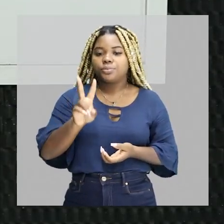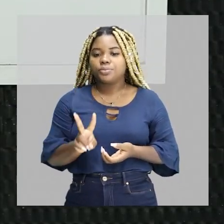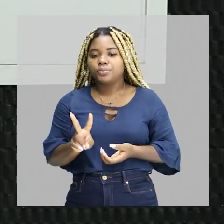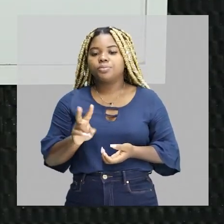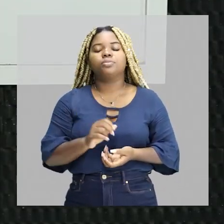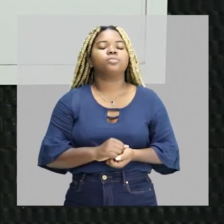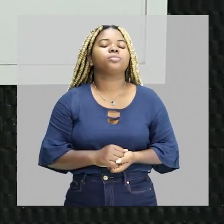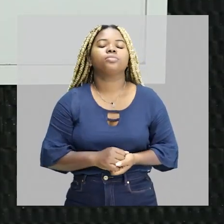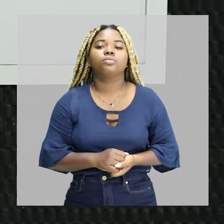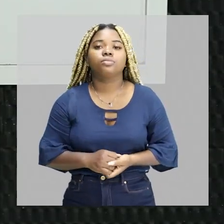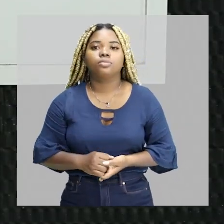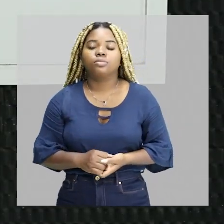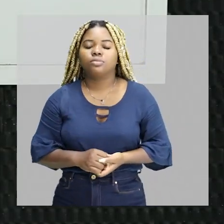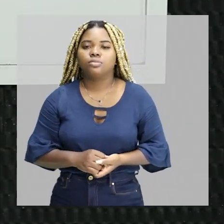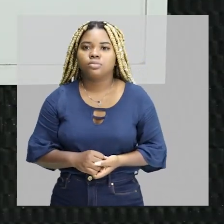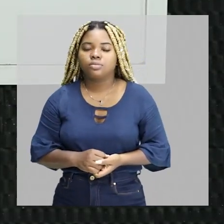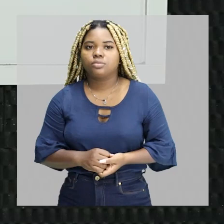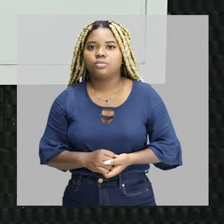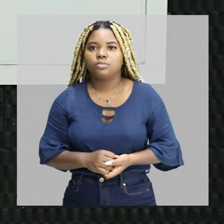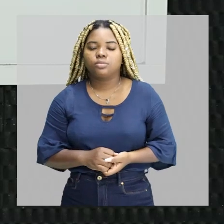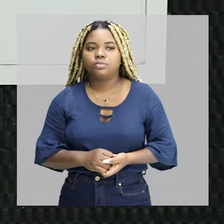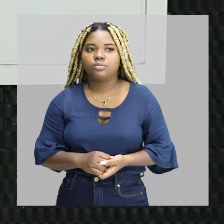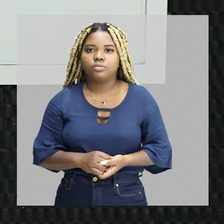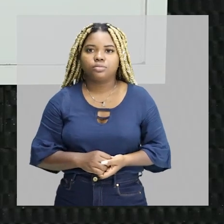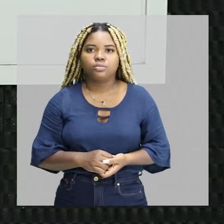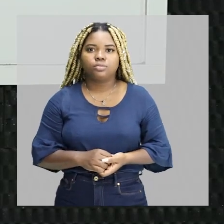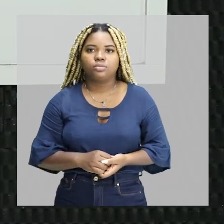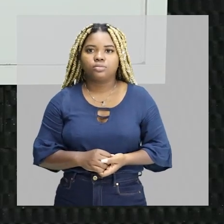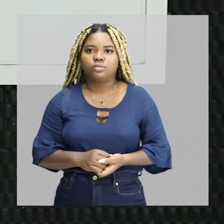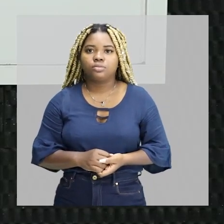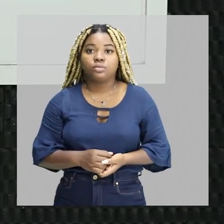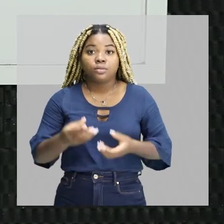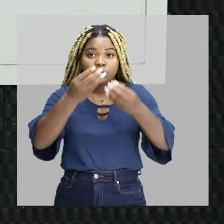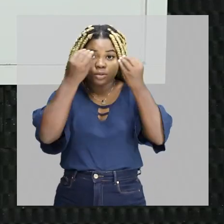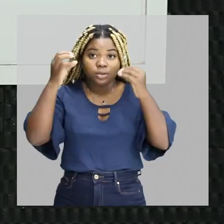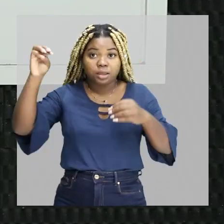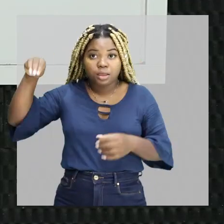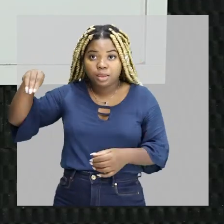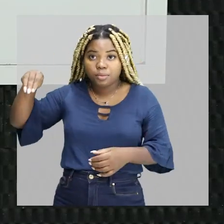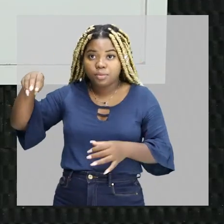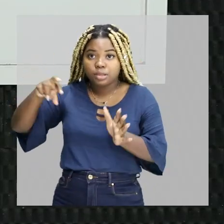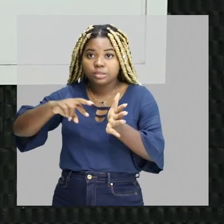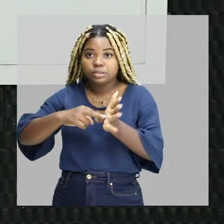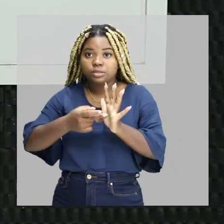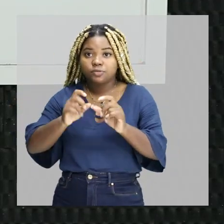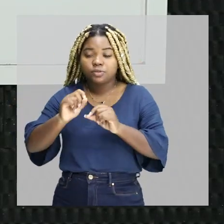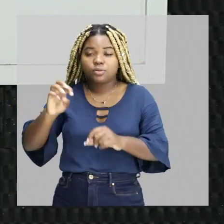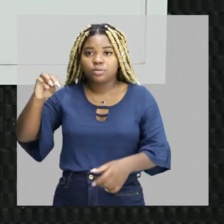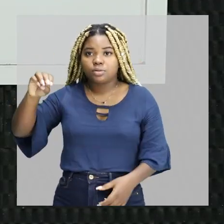Então, o M aqui, para que vocês não esqueçam, é massa